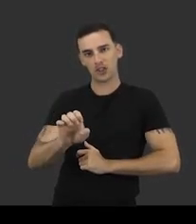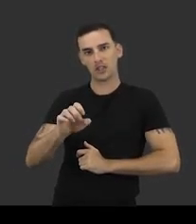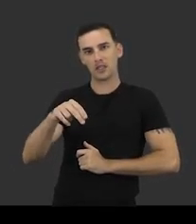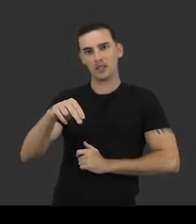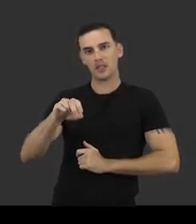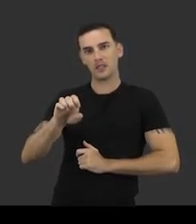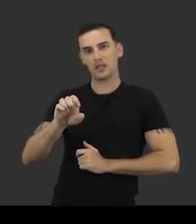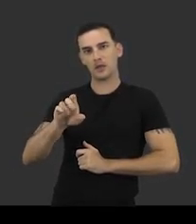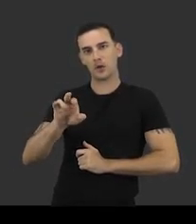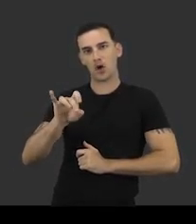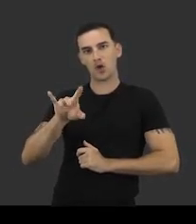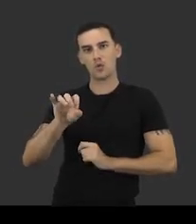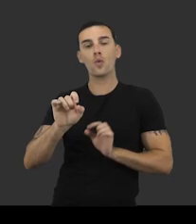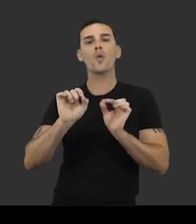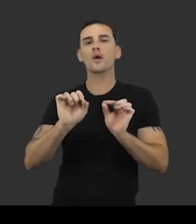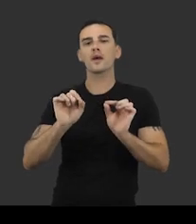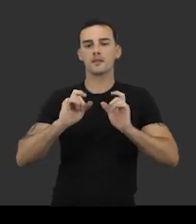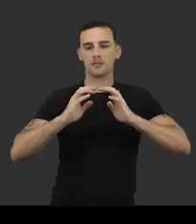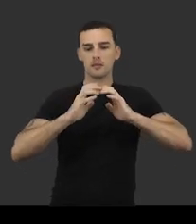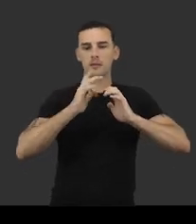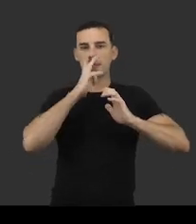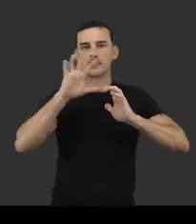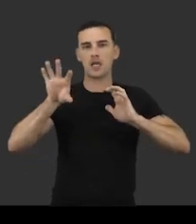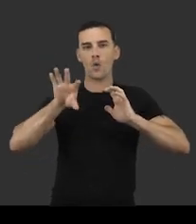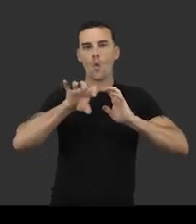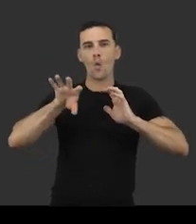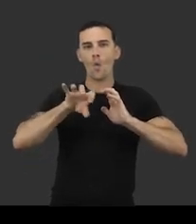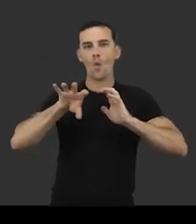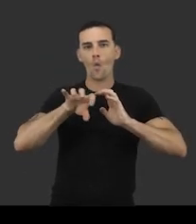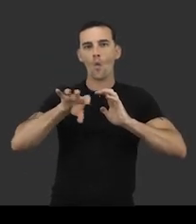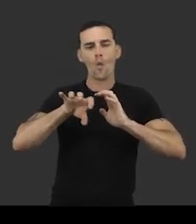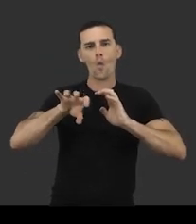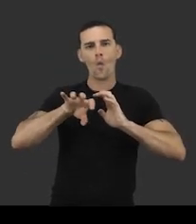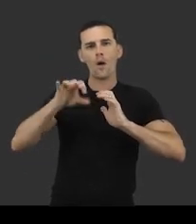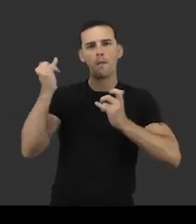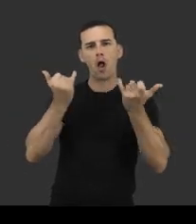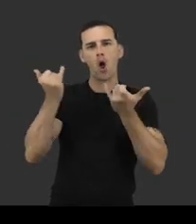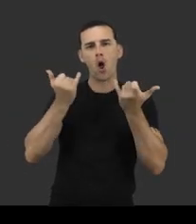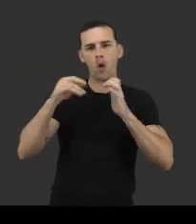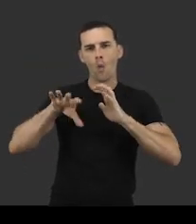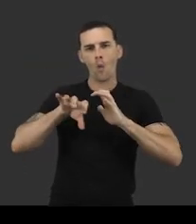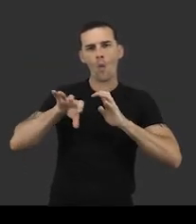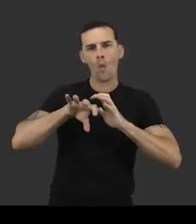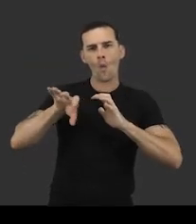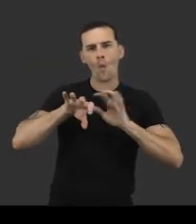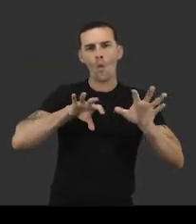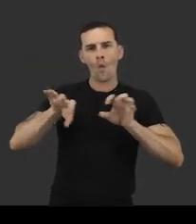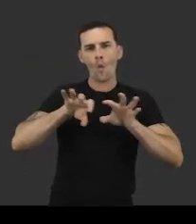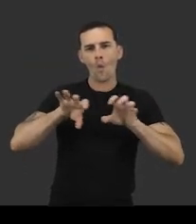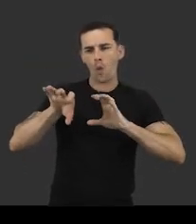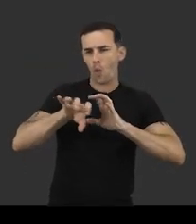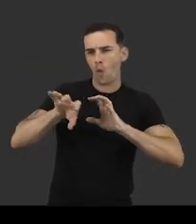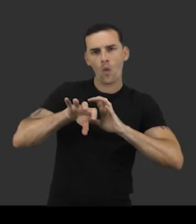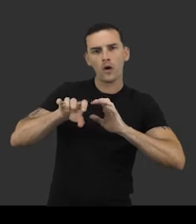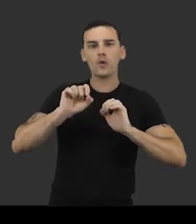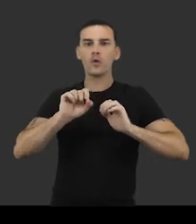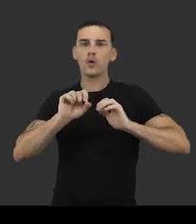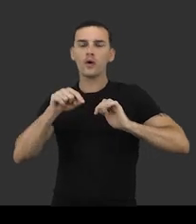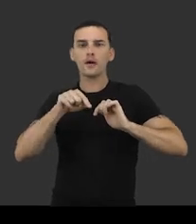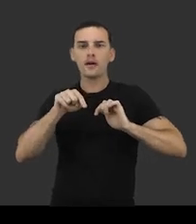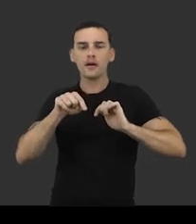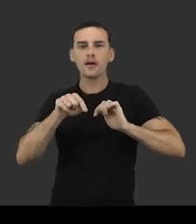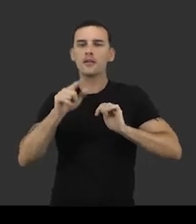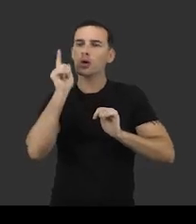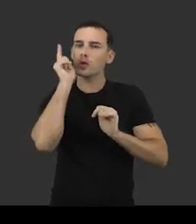cérebro delas é uma esponjinha, e elas vão receber o maior número de informações para que elas